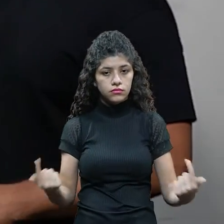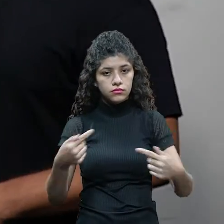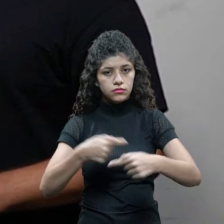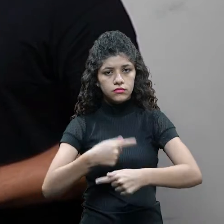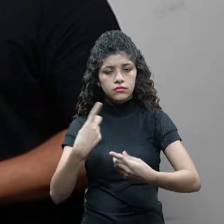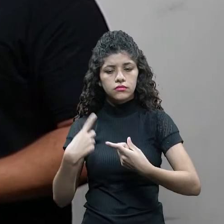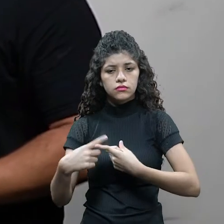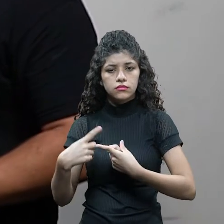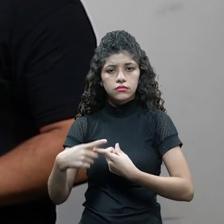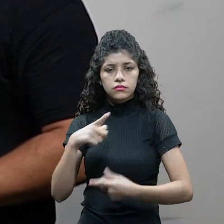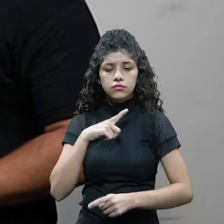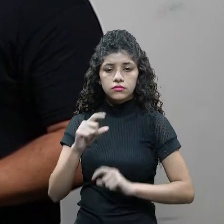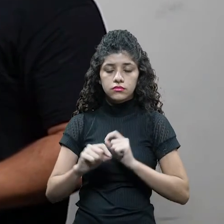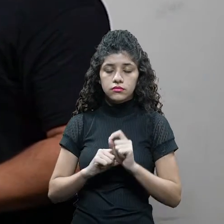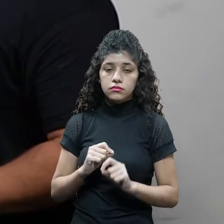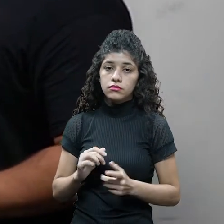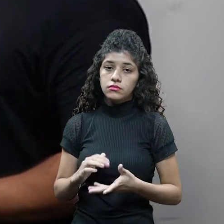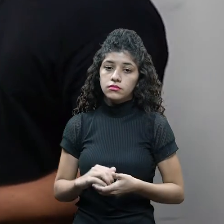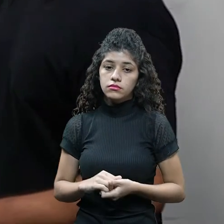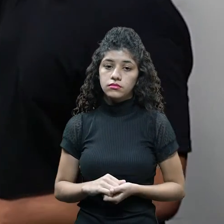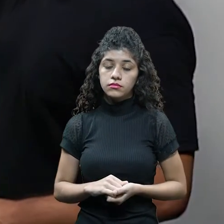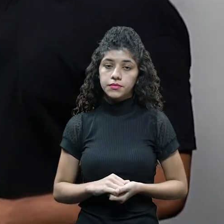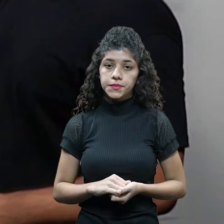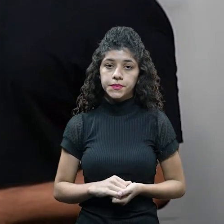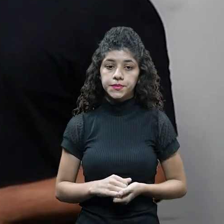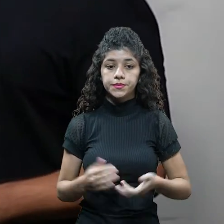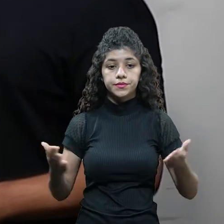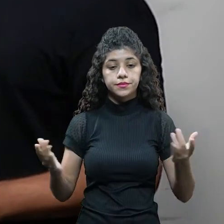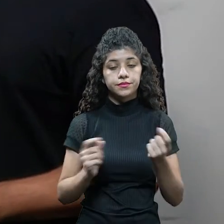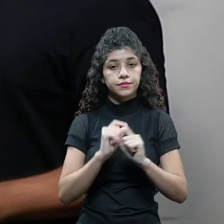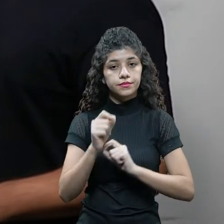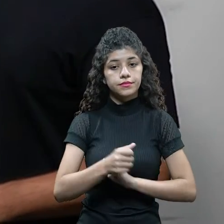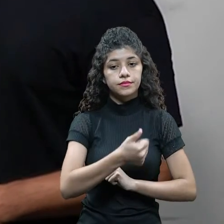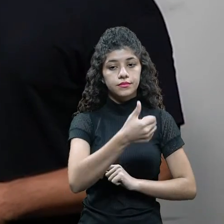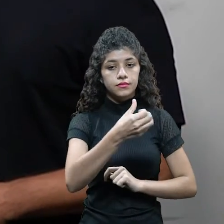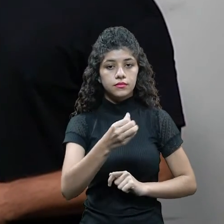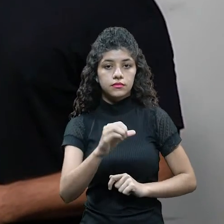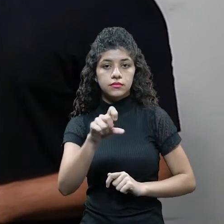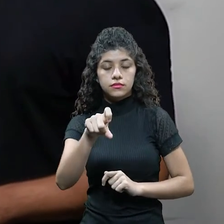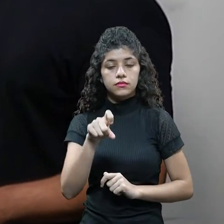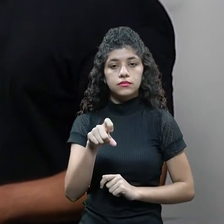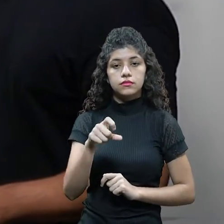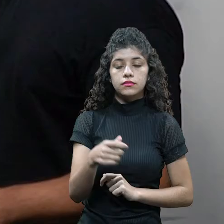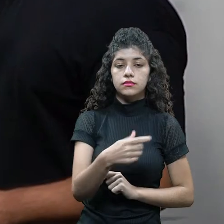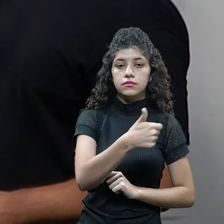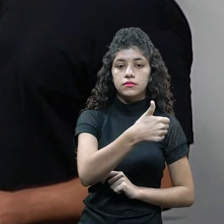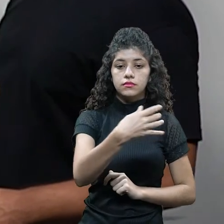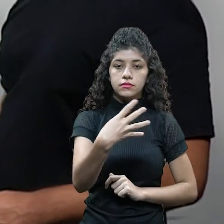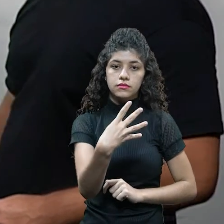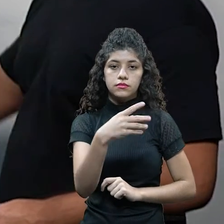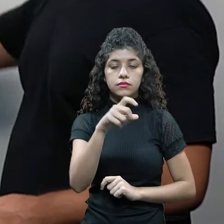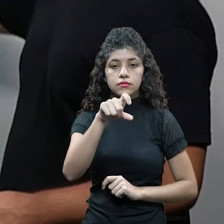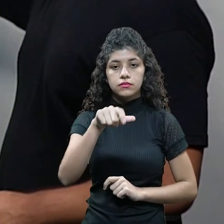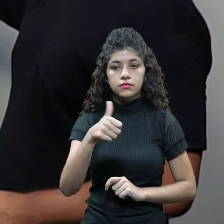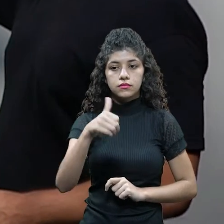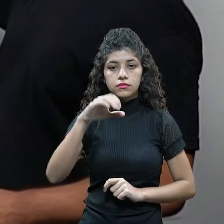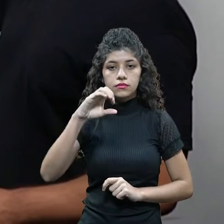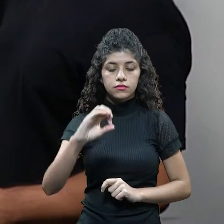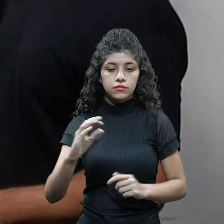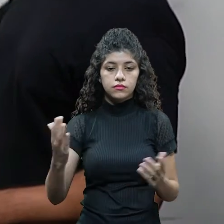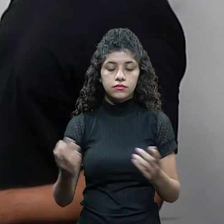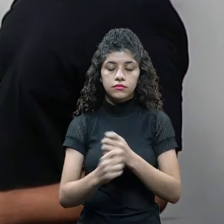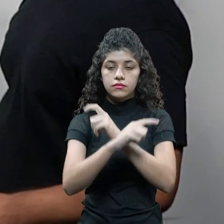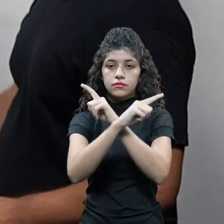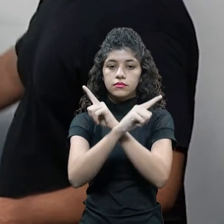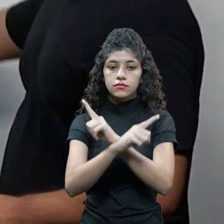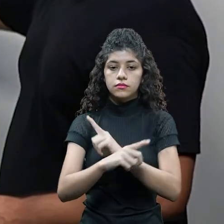que inverter? Porque é inversamente proporcional. Então, ficou 16 para x, 14 por 10. Meios por extremo, gerou